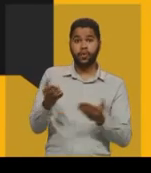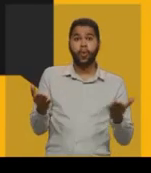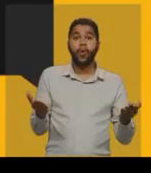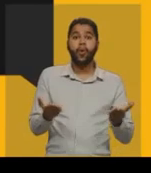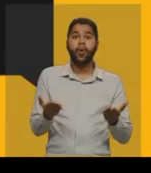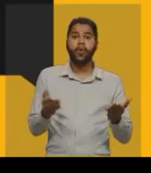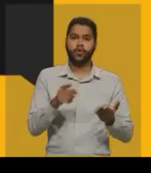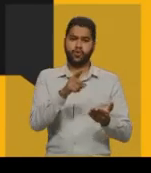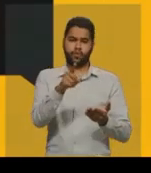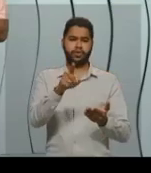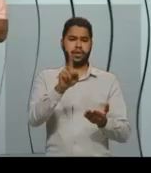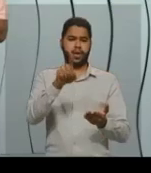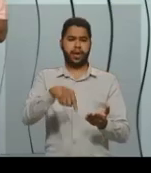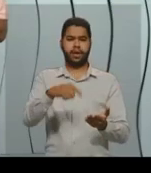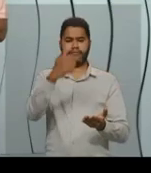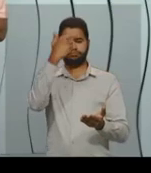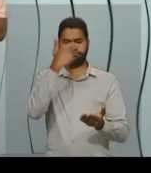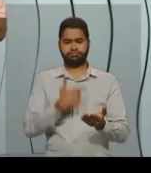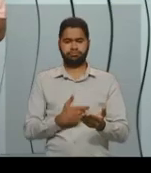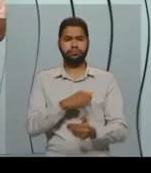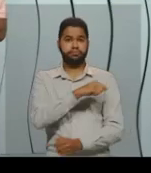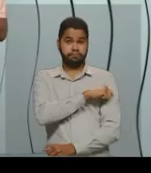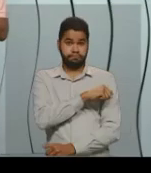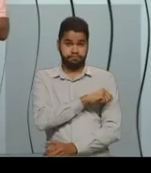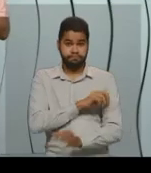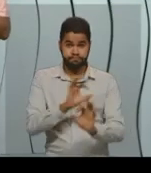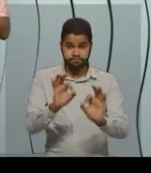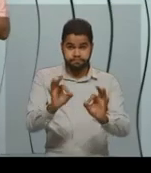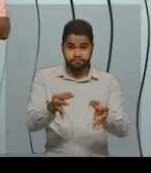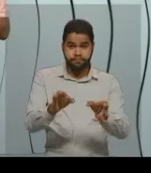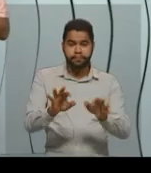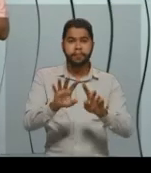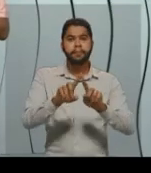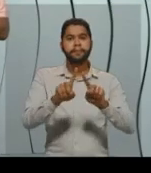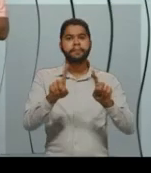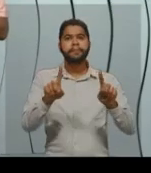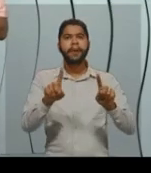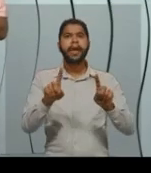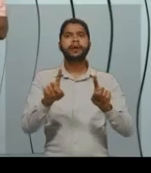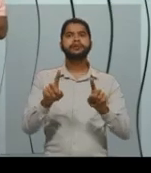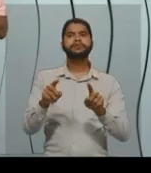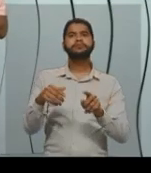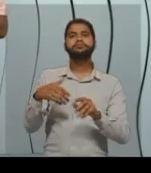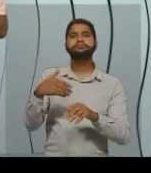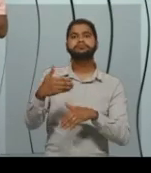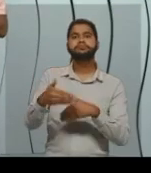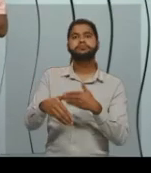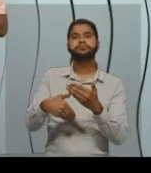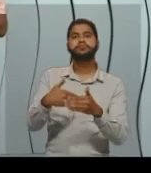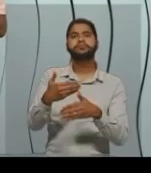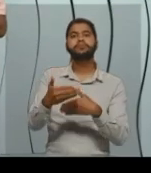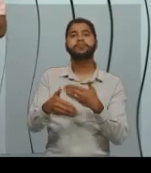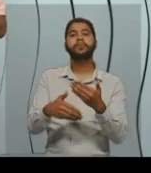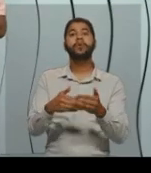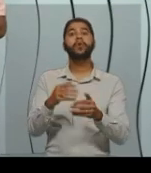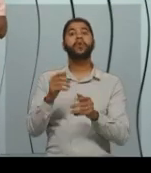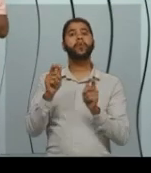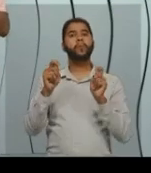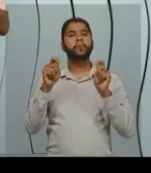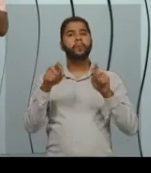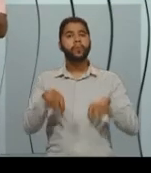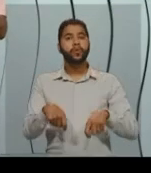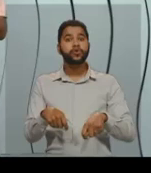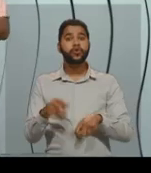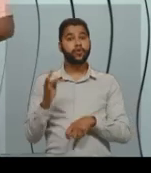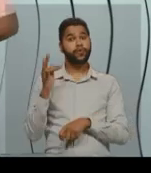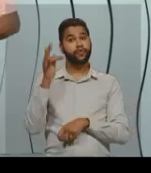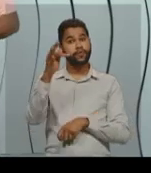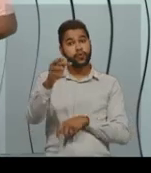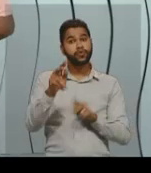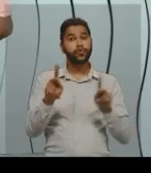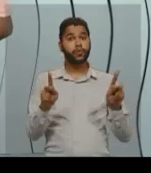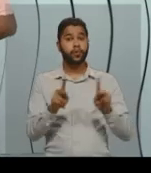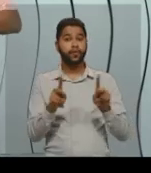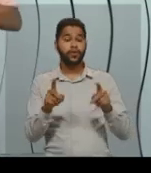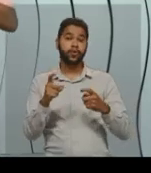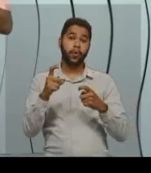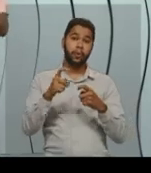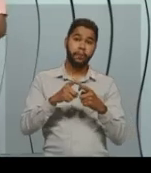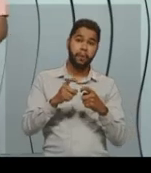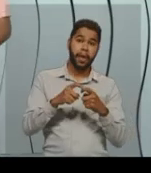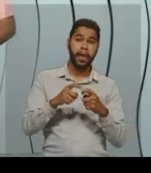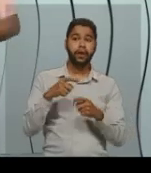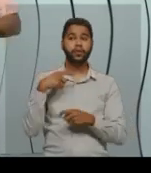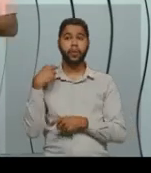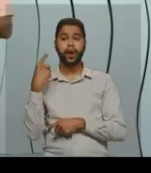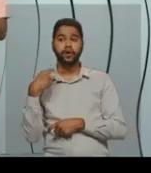é estudante. Só que, potencialmente, a sua possibilidade de se tornar um professor, um médico,